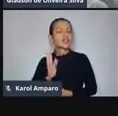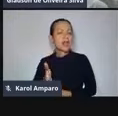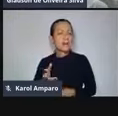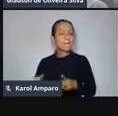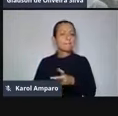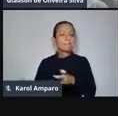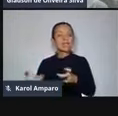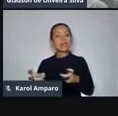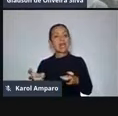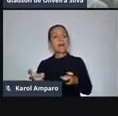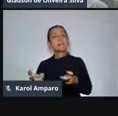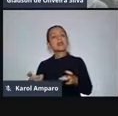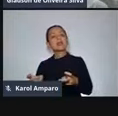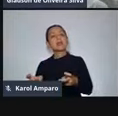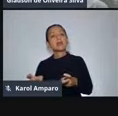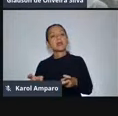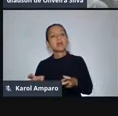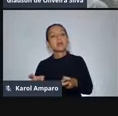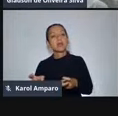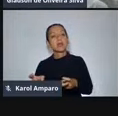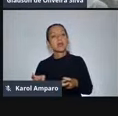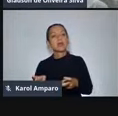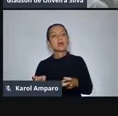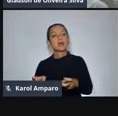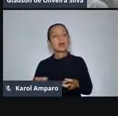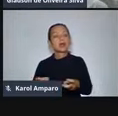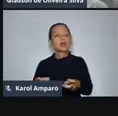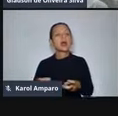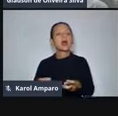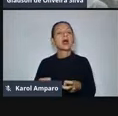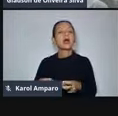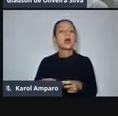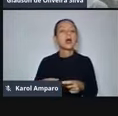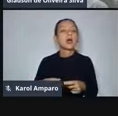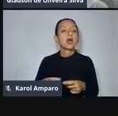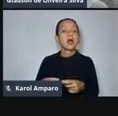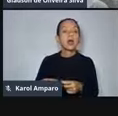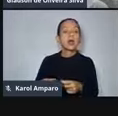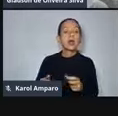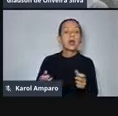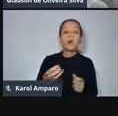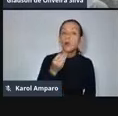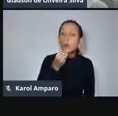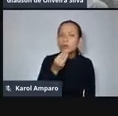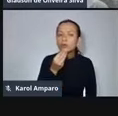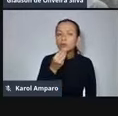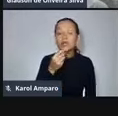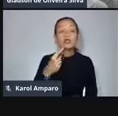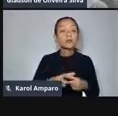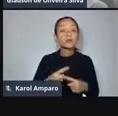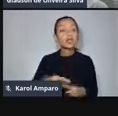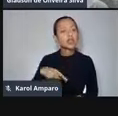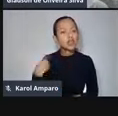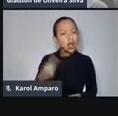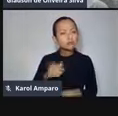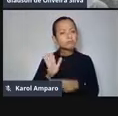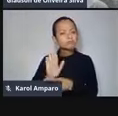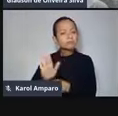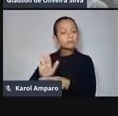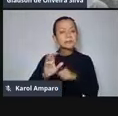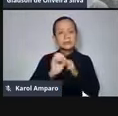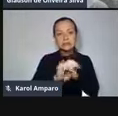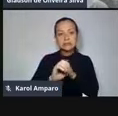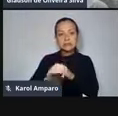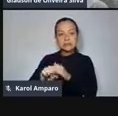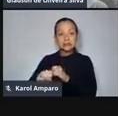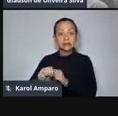de dentro deles saiu a possibilidade, com a ajuda que a gente passou, mas se não tivesse a percepção de tudo isso, jamais eles estariam nos